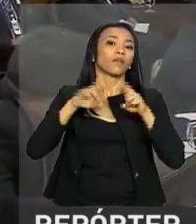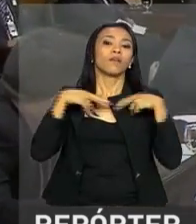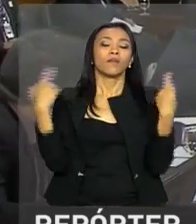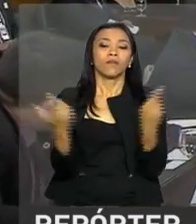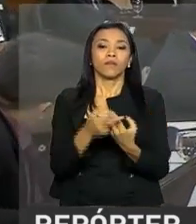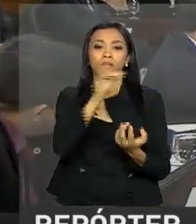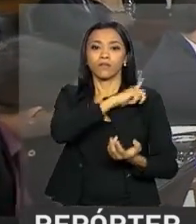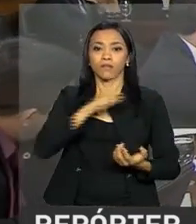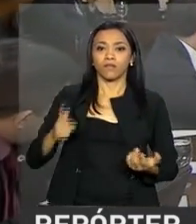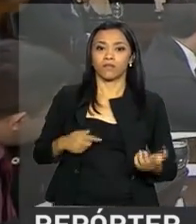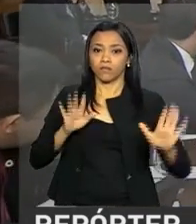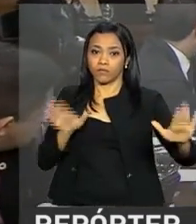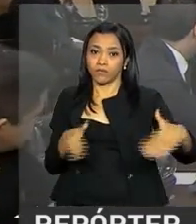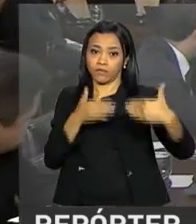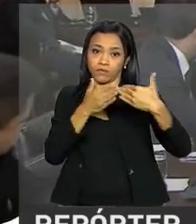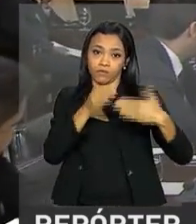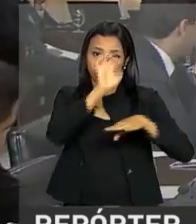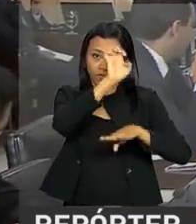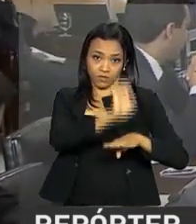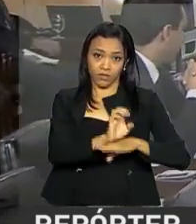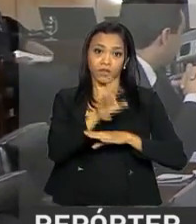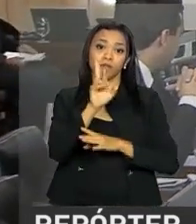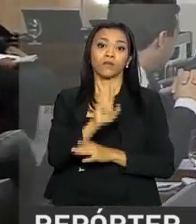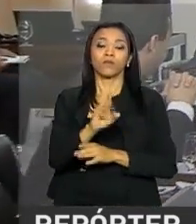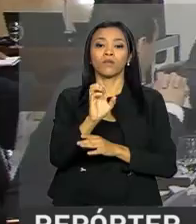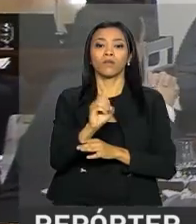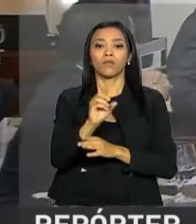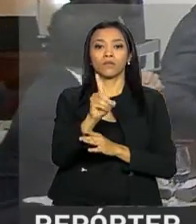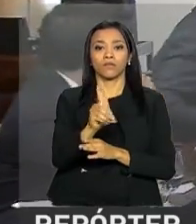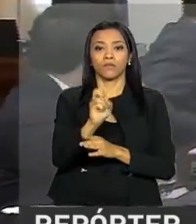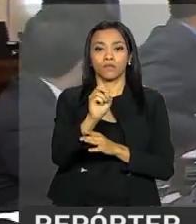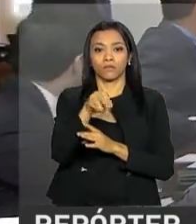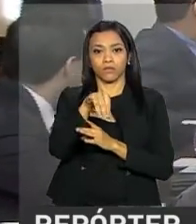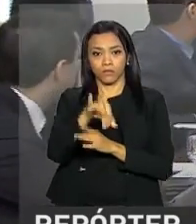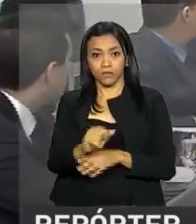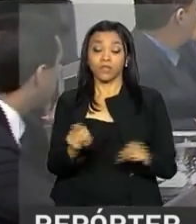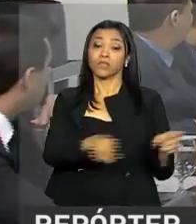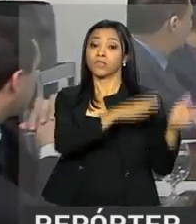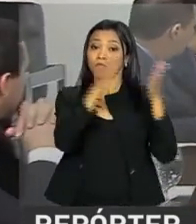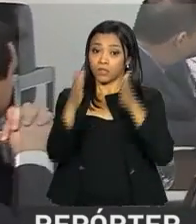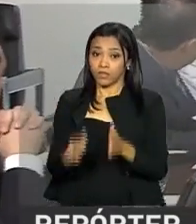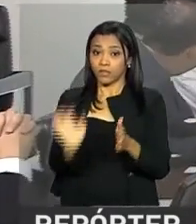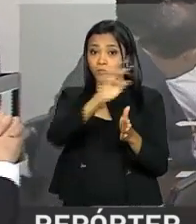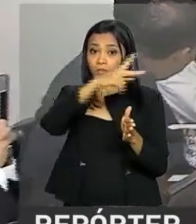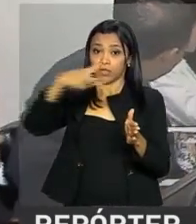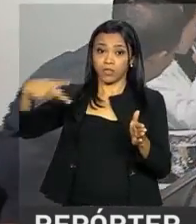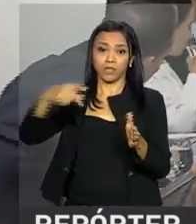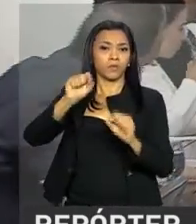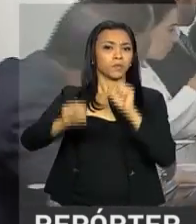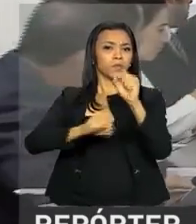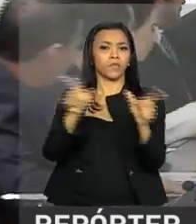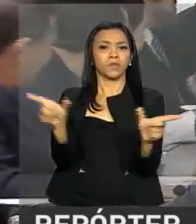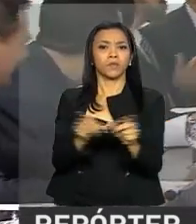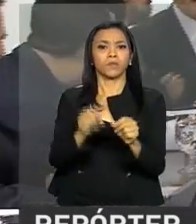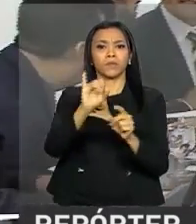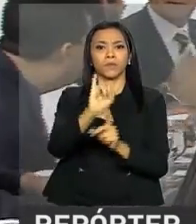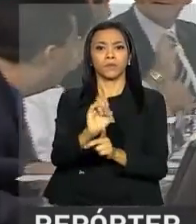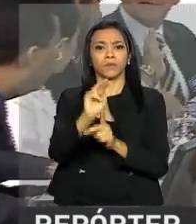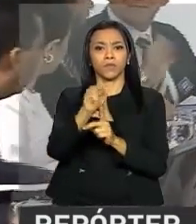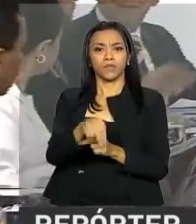do estado de rondônia confúcio moura e também com o presidente do incra leonardo gomes nessa reunião eles falaram sobre